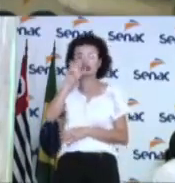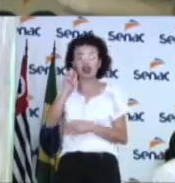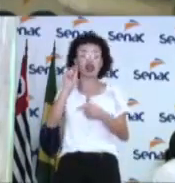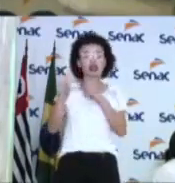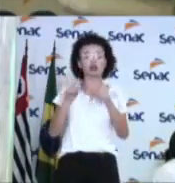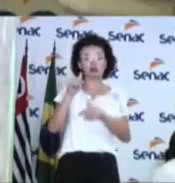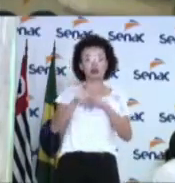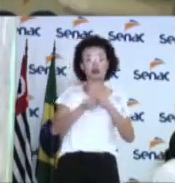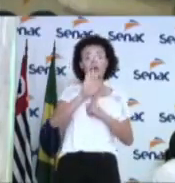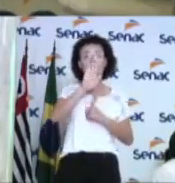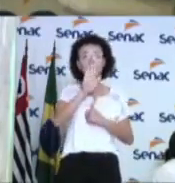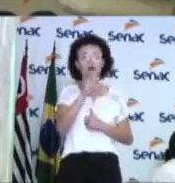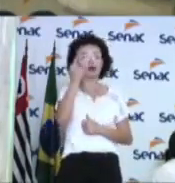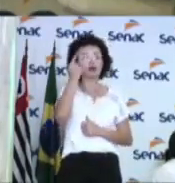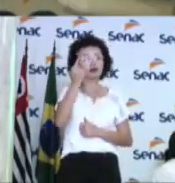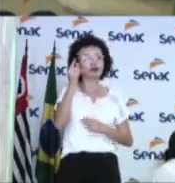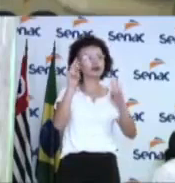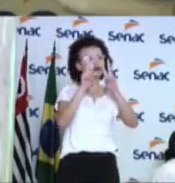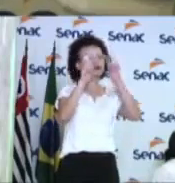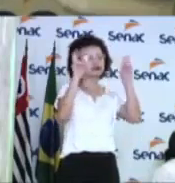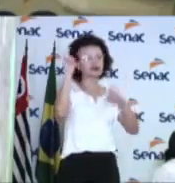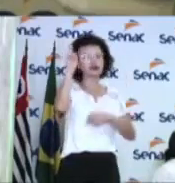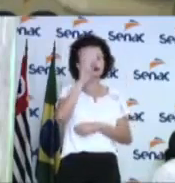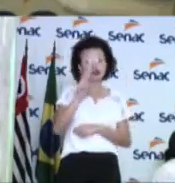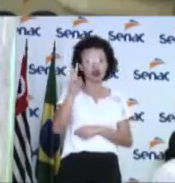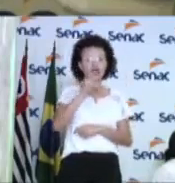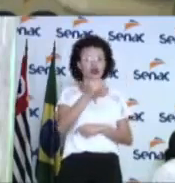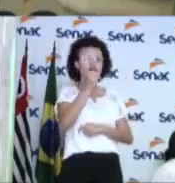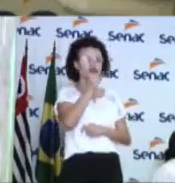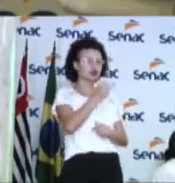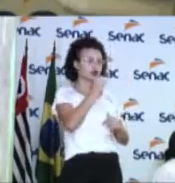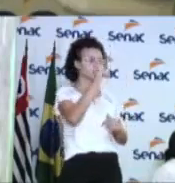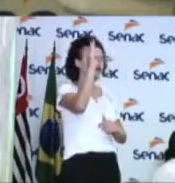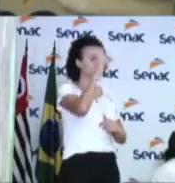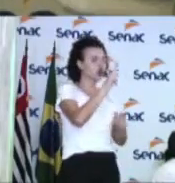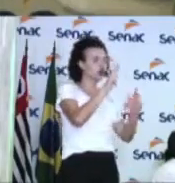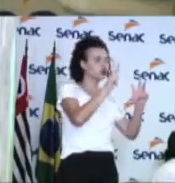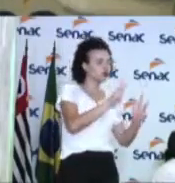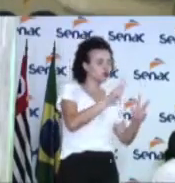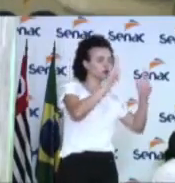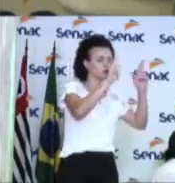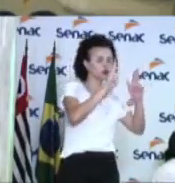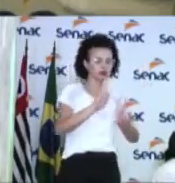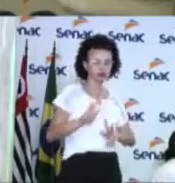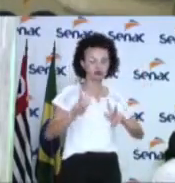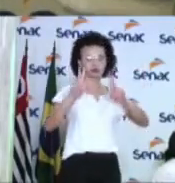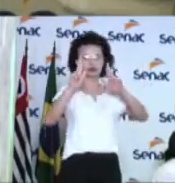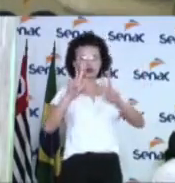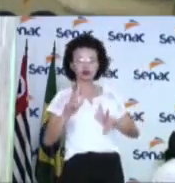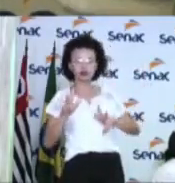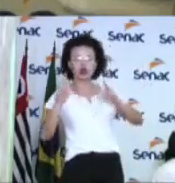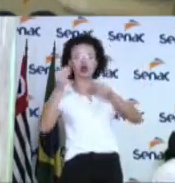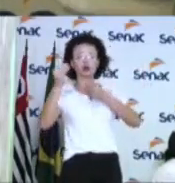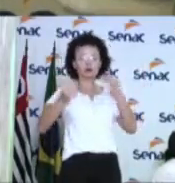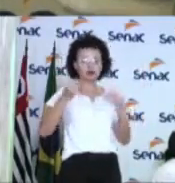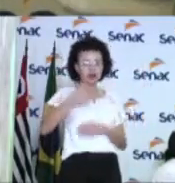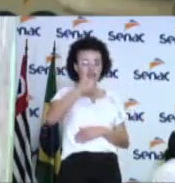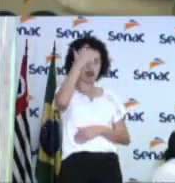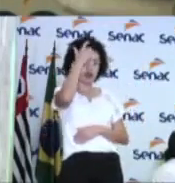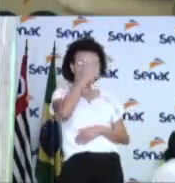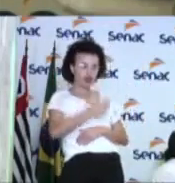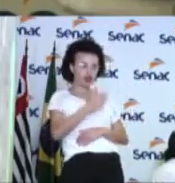de história, né, de um episódio para o outro, do que você está desenvolvendo do personagem, você também tem que